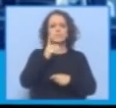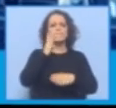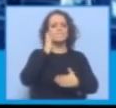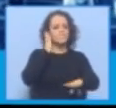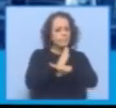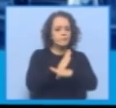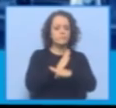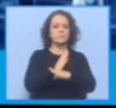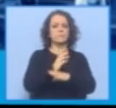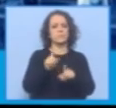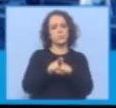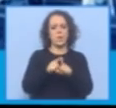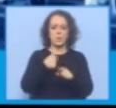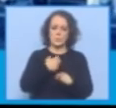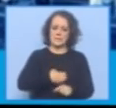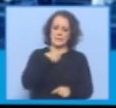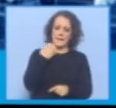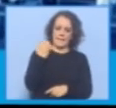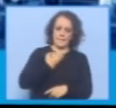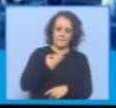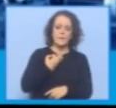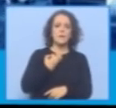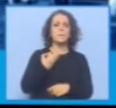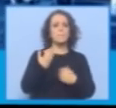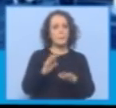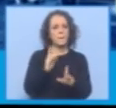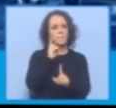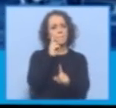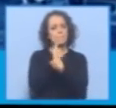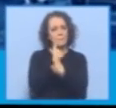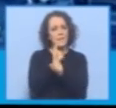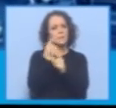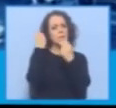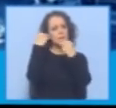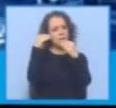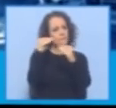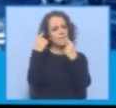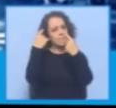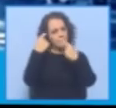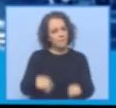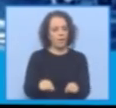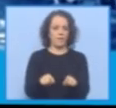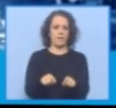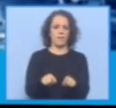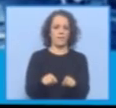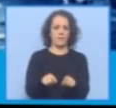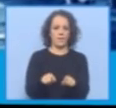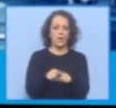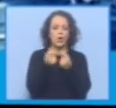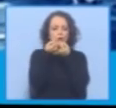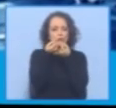também sinto que, apesar de tudo, continua a ser uma pedagogia de algum